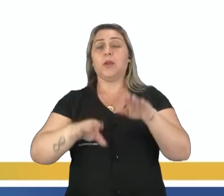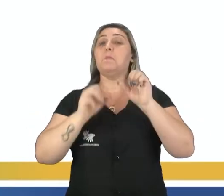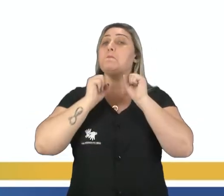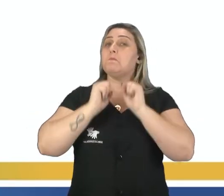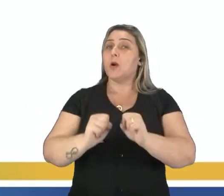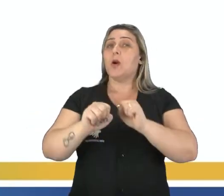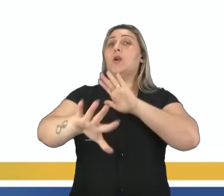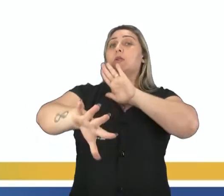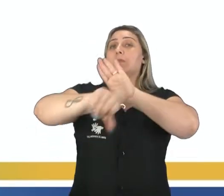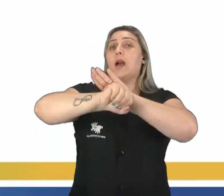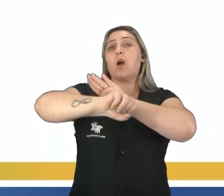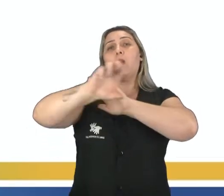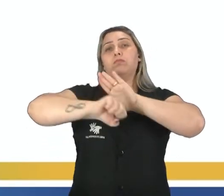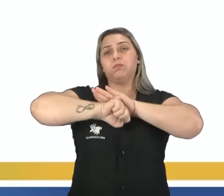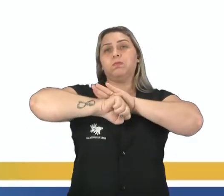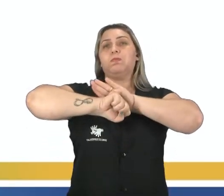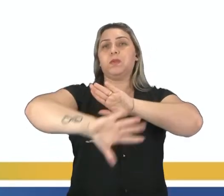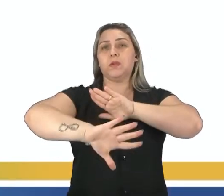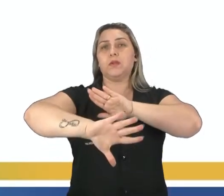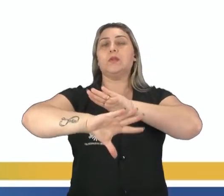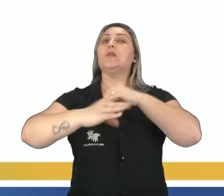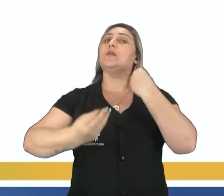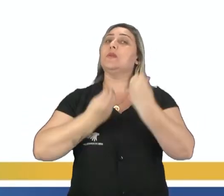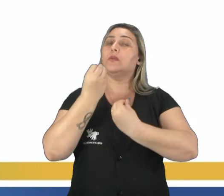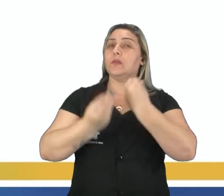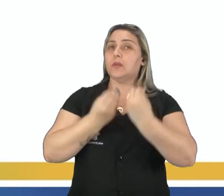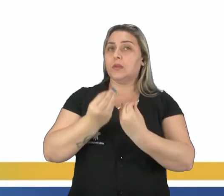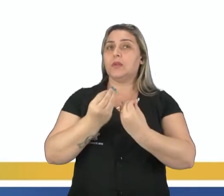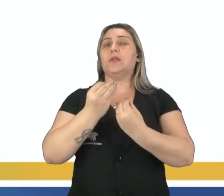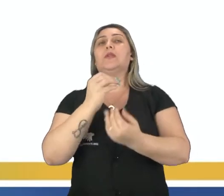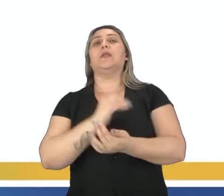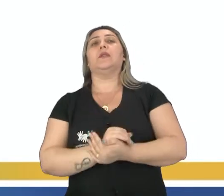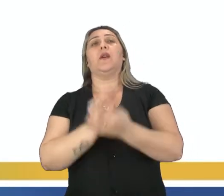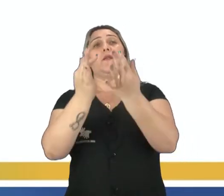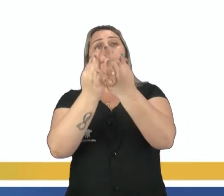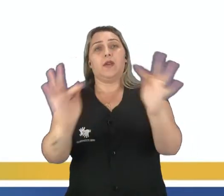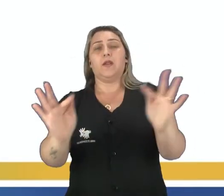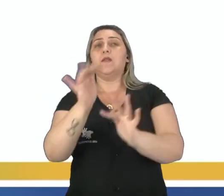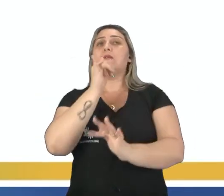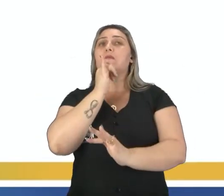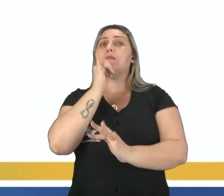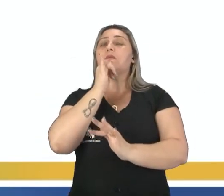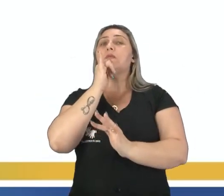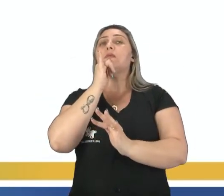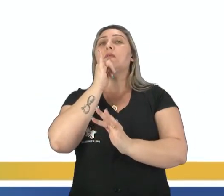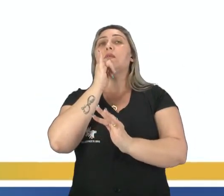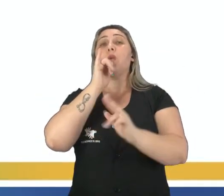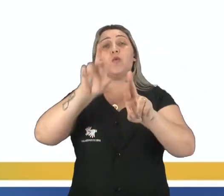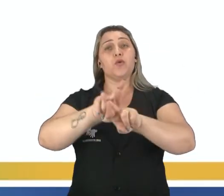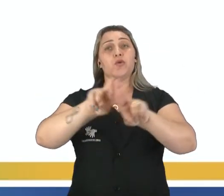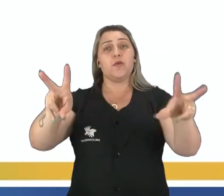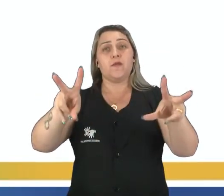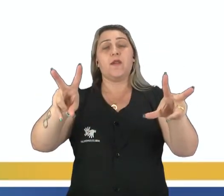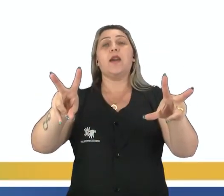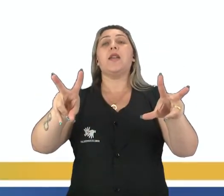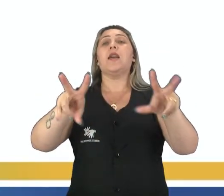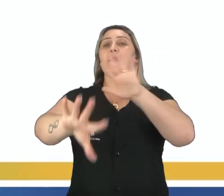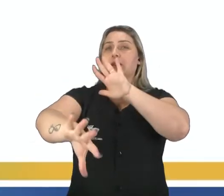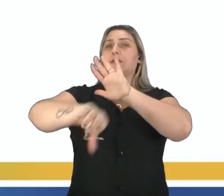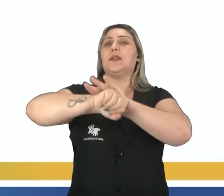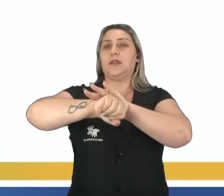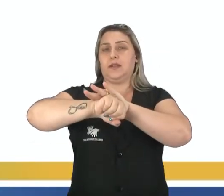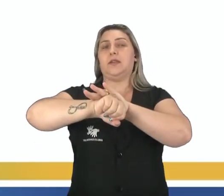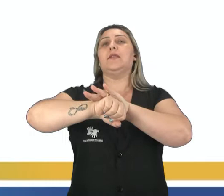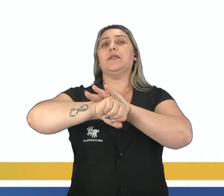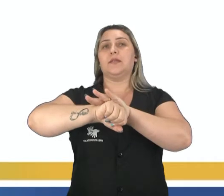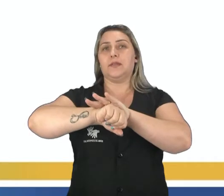ela pode atrair ou repelir. Quando que é isso? E aí é onde vem aquela frase que muitos conhecem, que é os opostos se atraem. Essa frase é